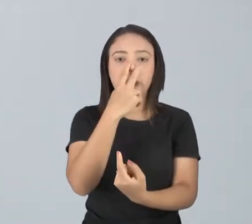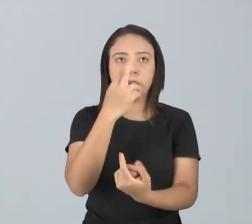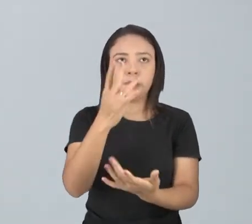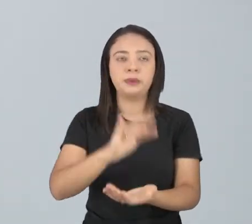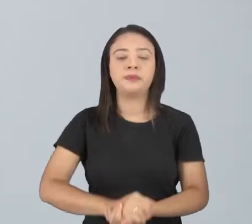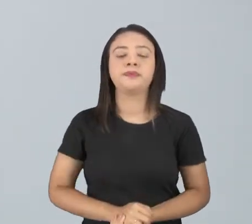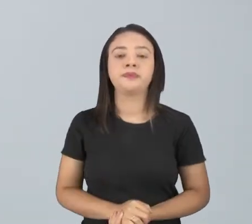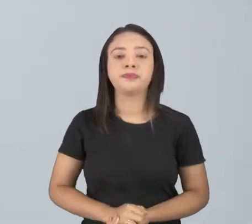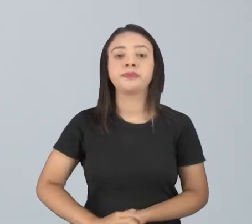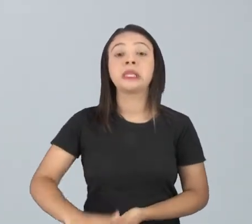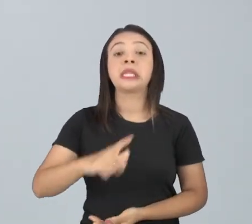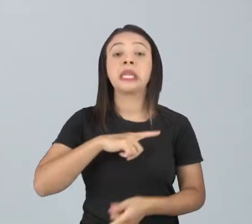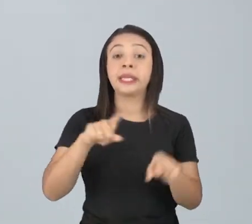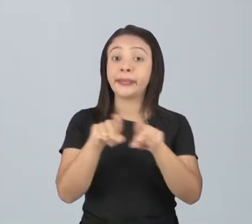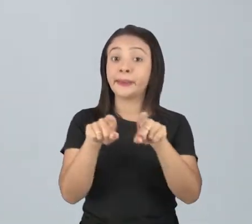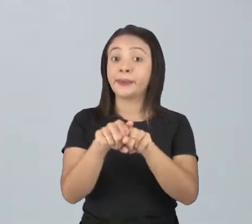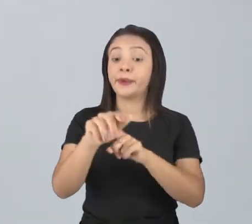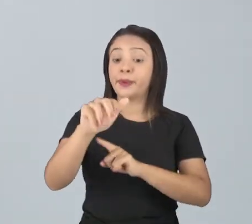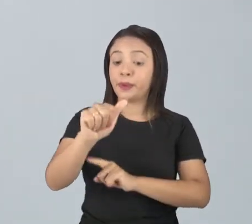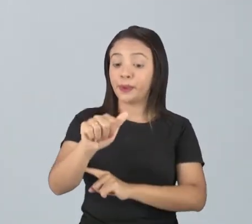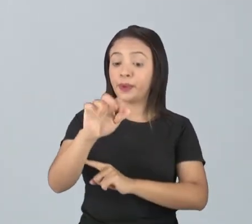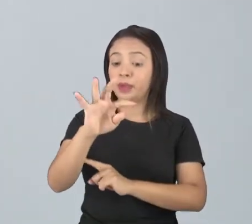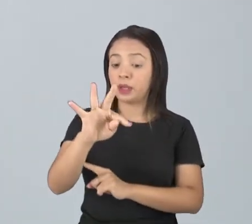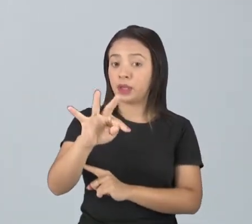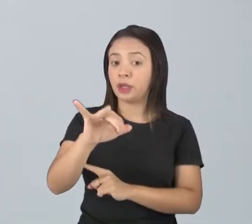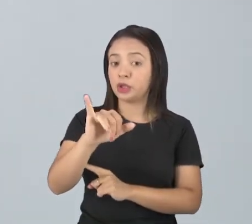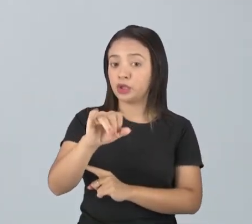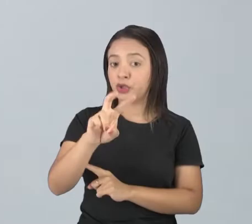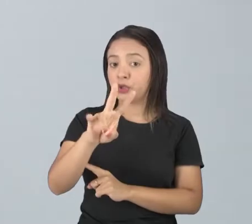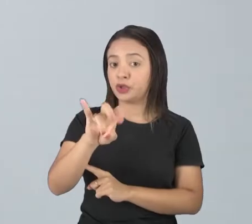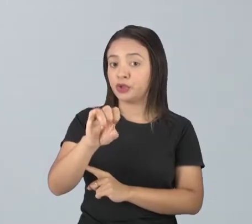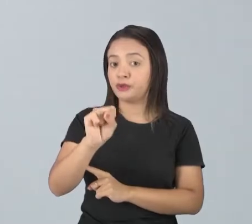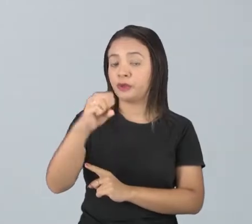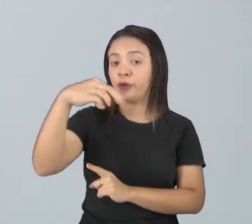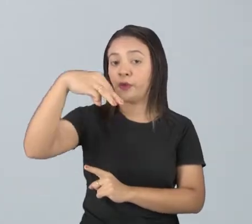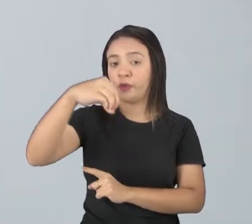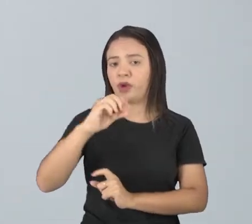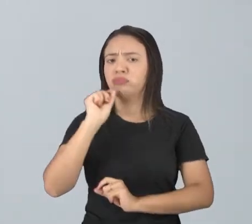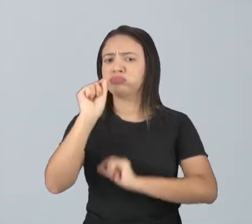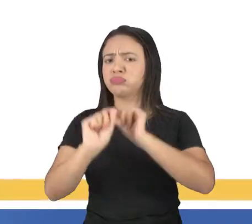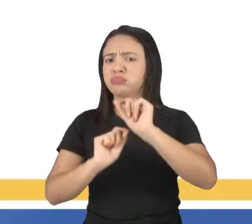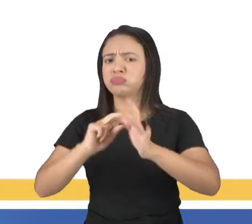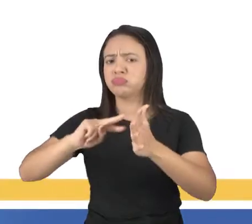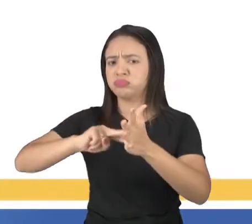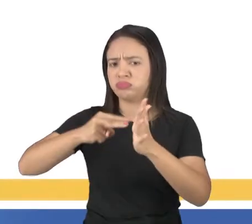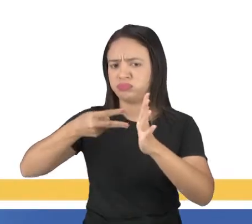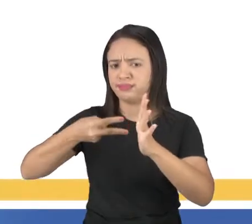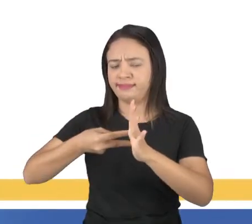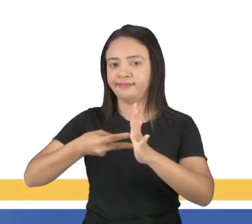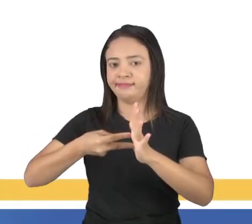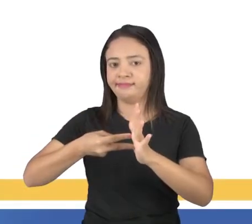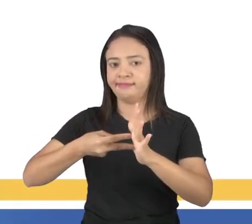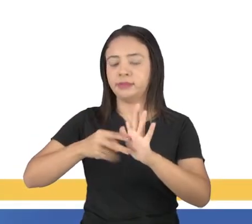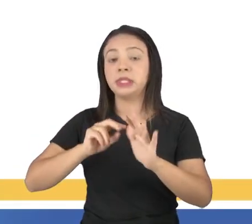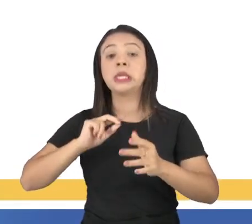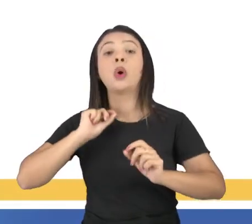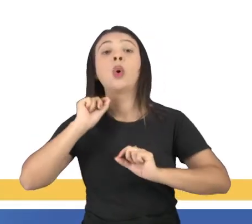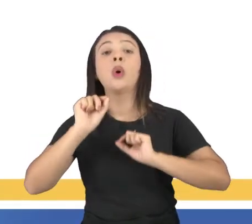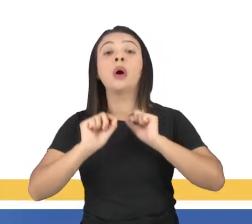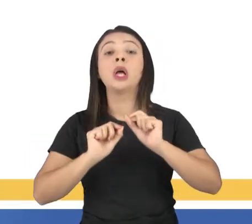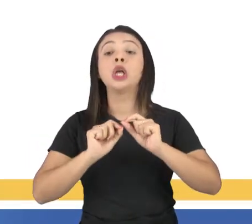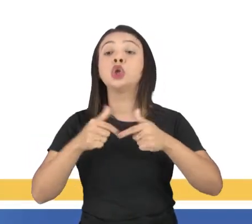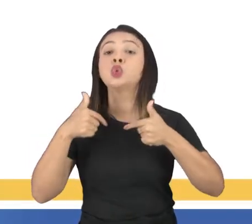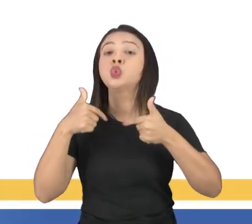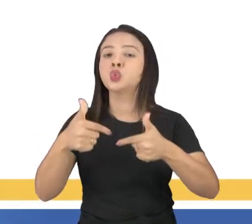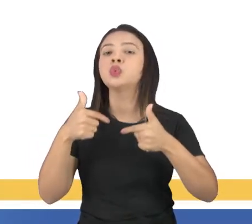é o ativismo? A gente viu o que é o movimento pacifista ou pacifismo e agora o que é o ativismo. Ativismo significa